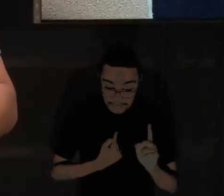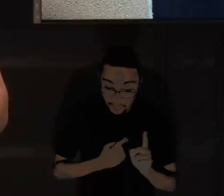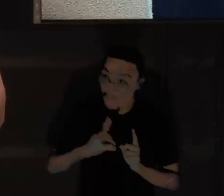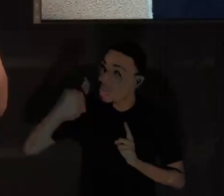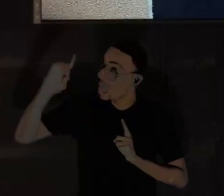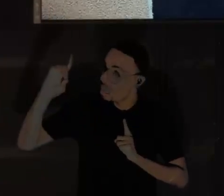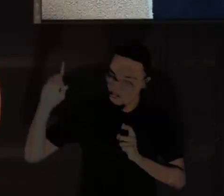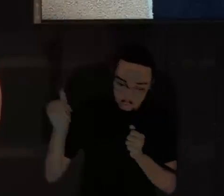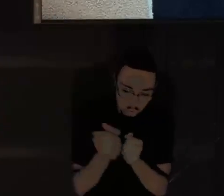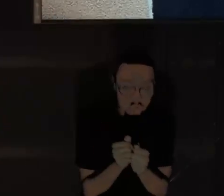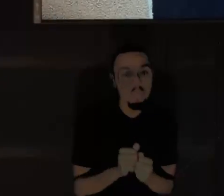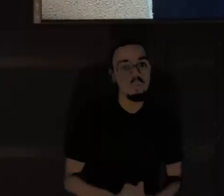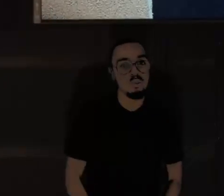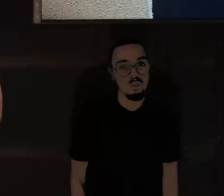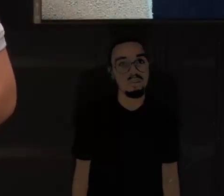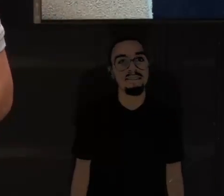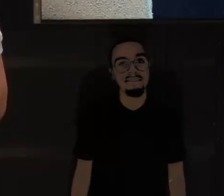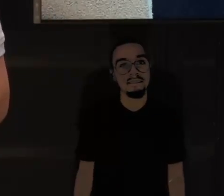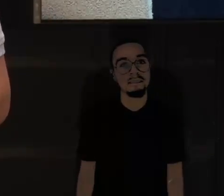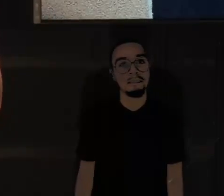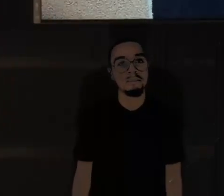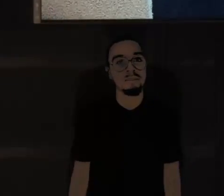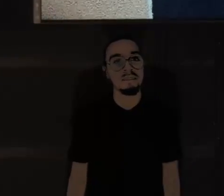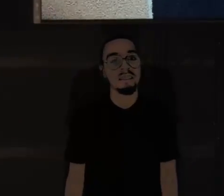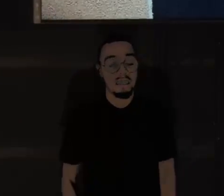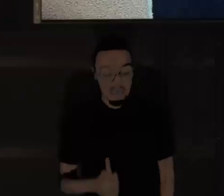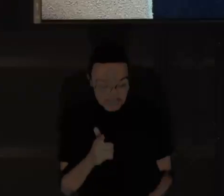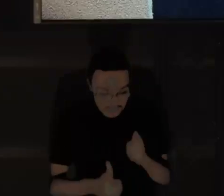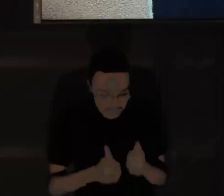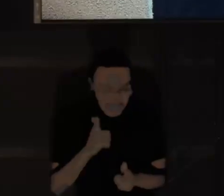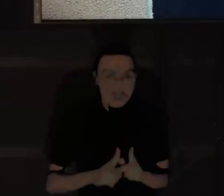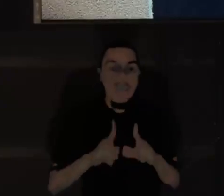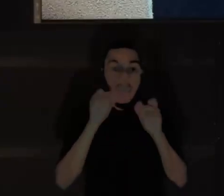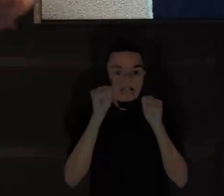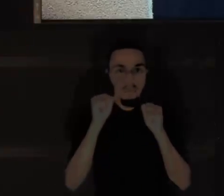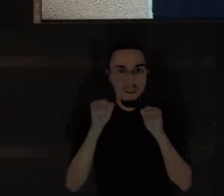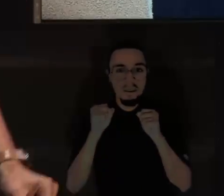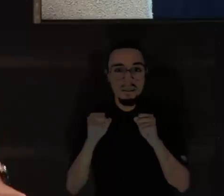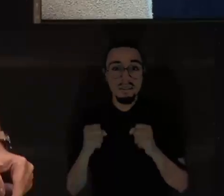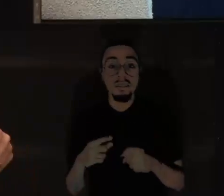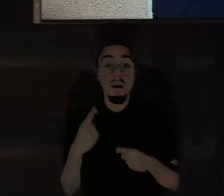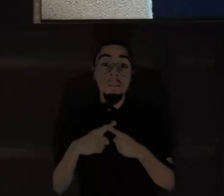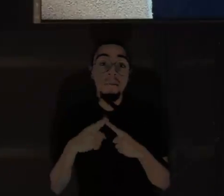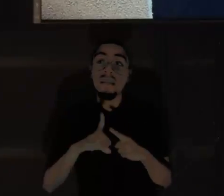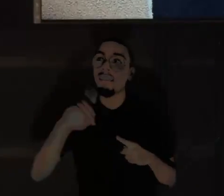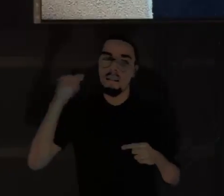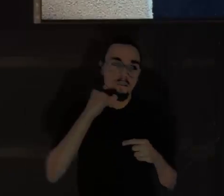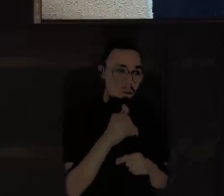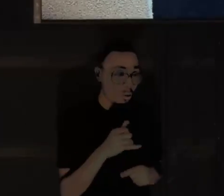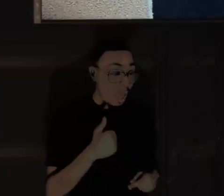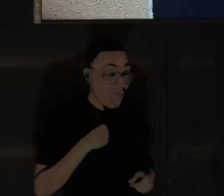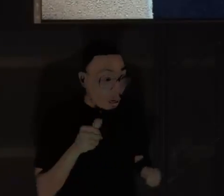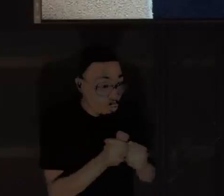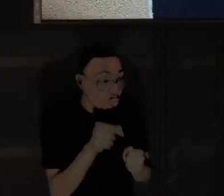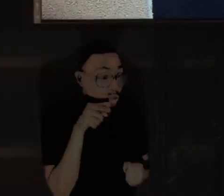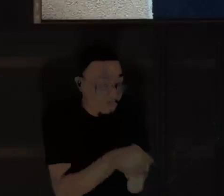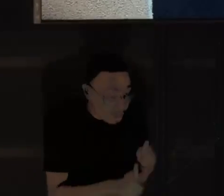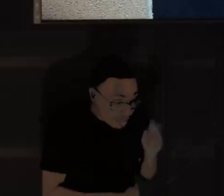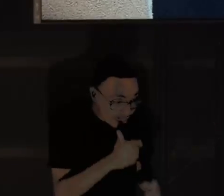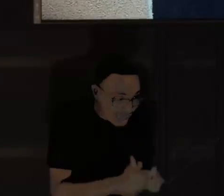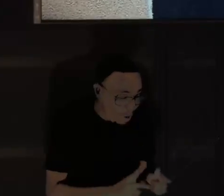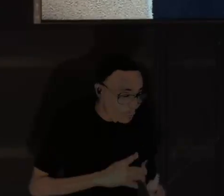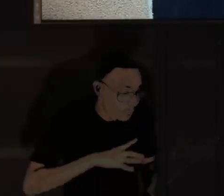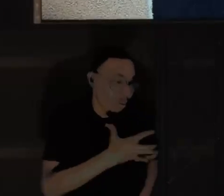Jesus, Gideão era forte. Deus diz: eu sou contigo, homem valente. Oh, meu